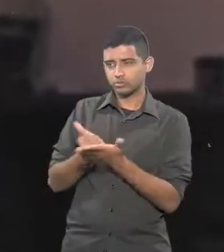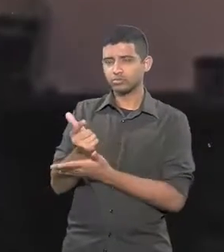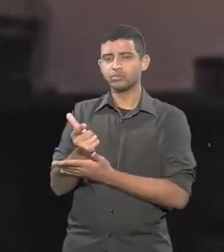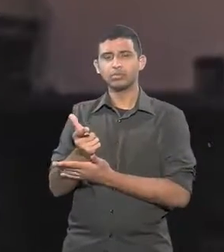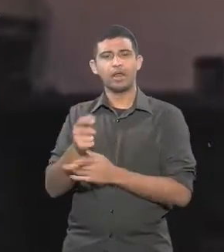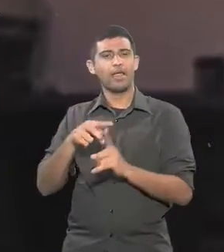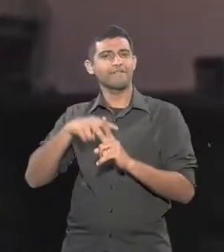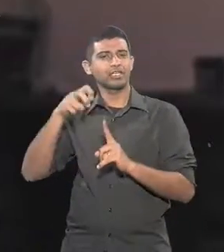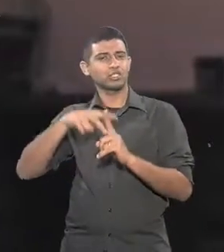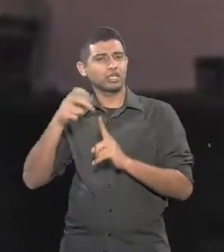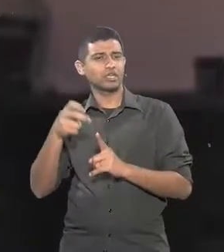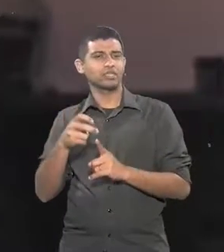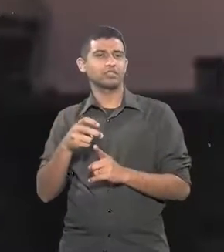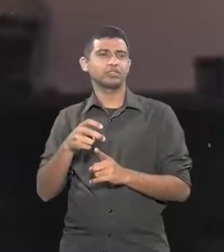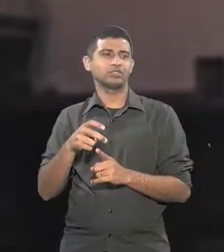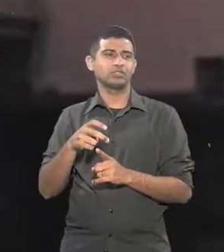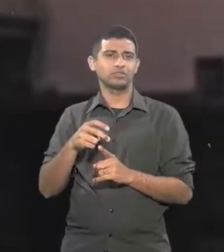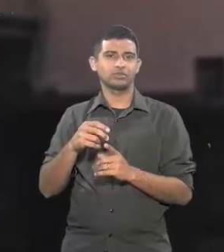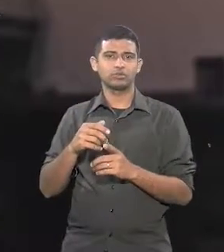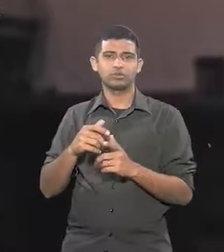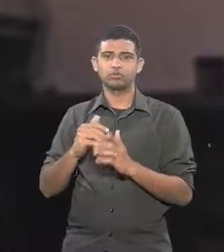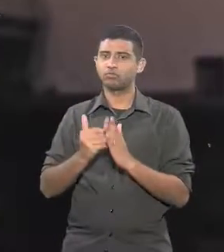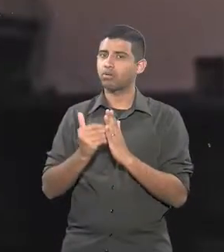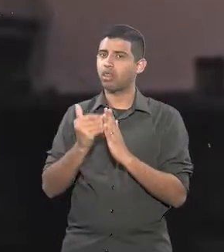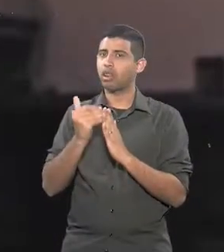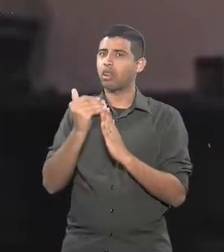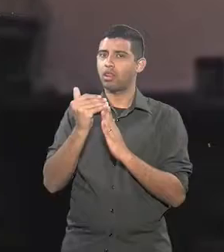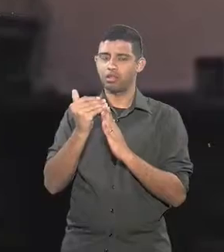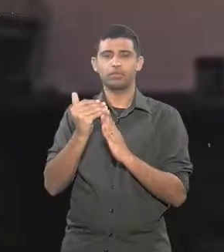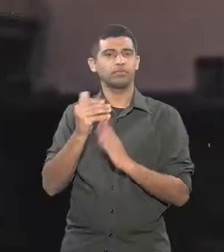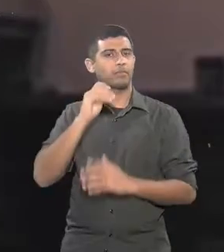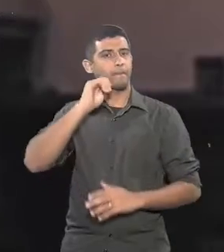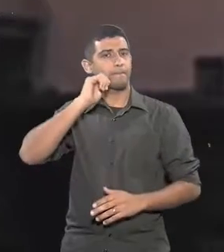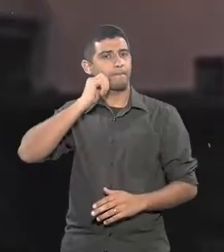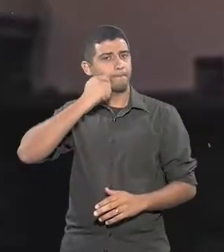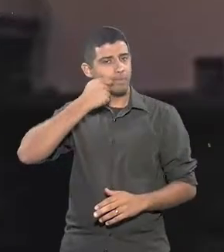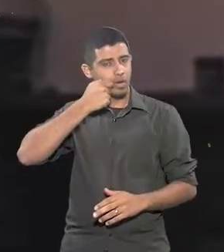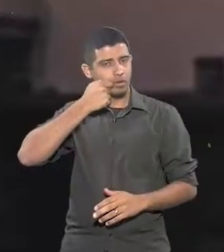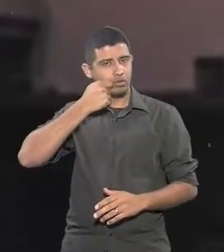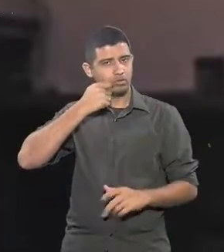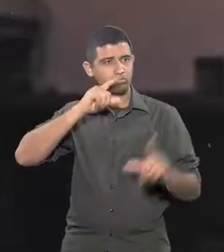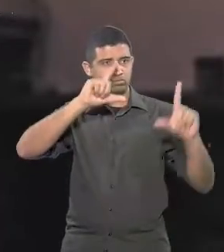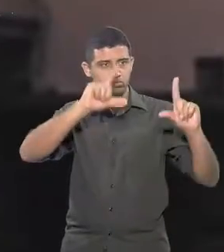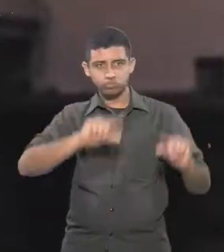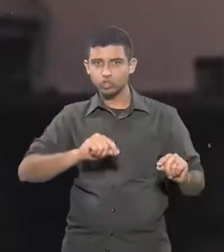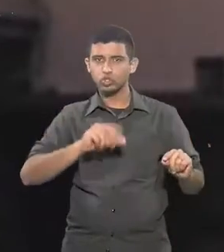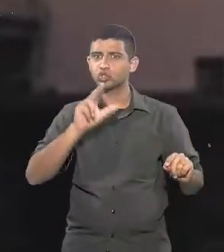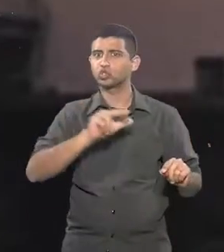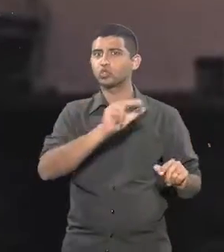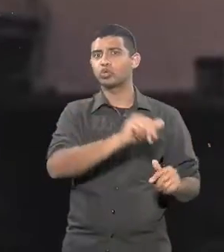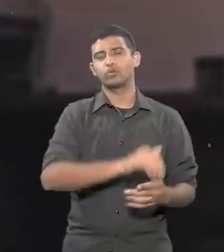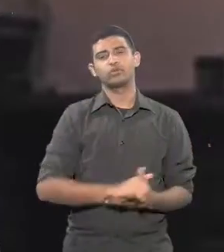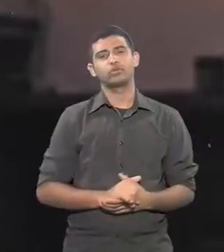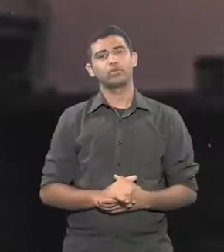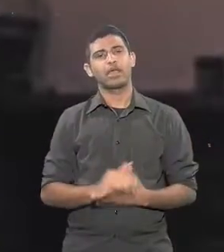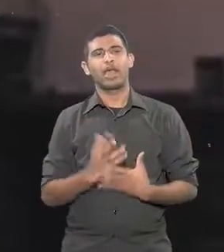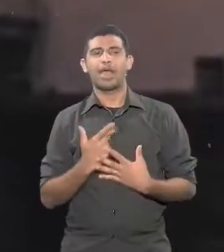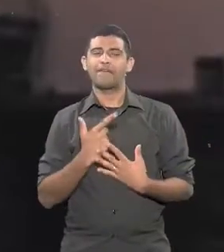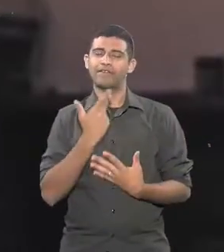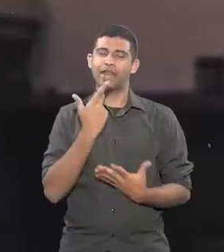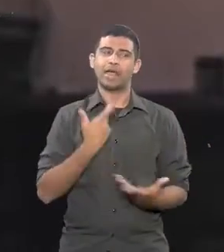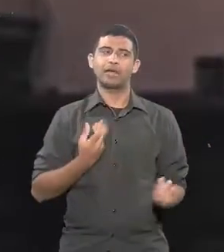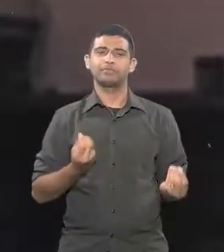e infusões, refrigerantes, né, eles vão ampliando, né? Panificados, eles nunca caem, né? Então, do